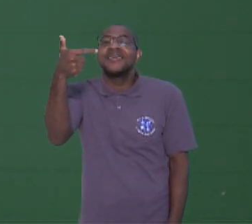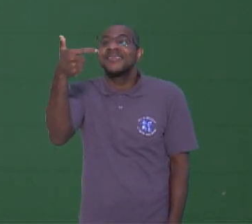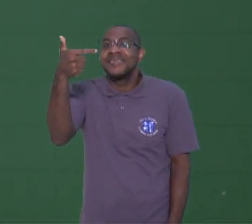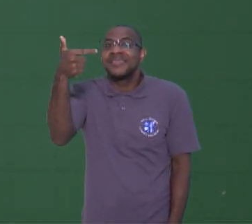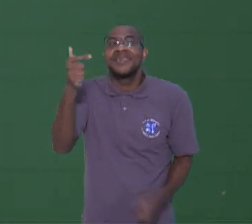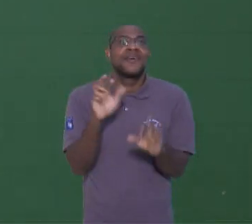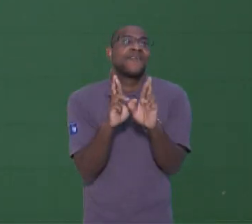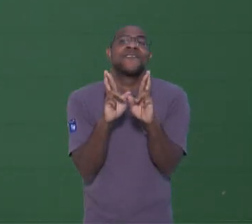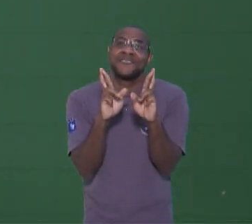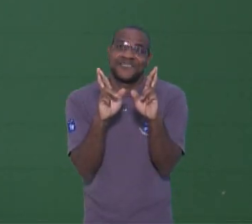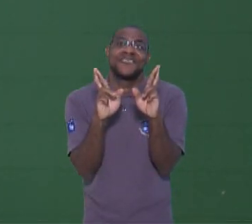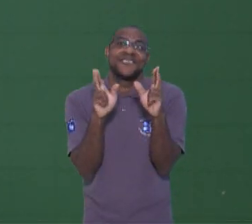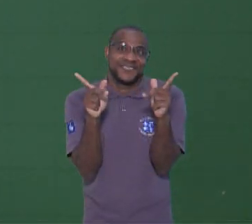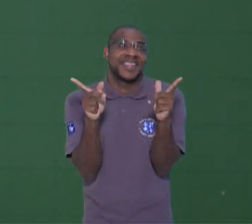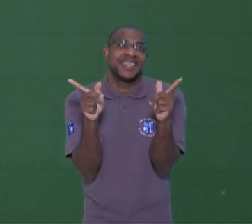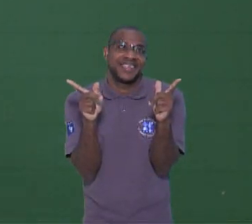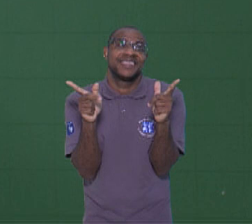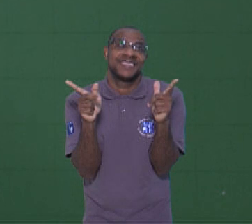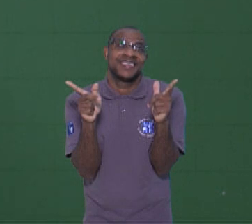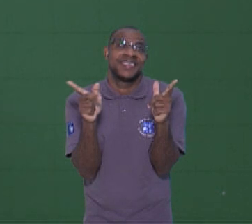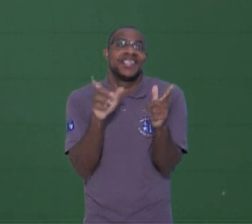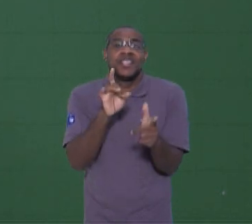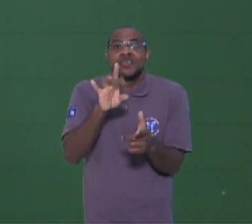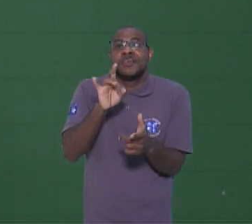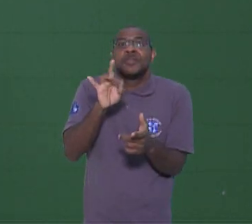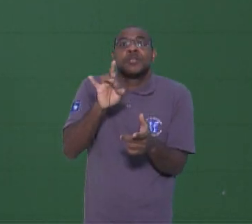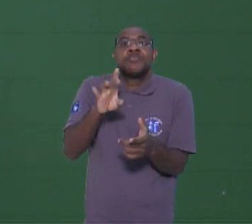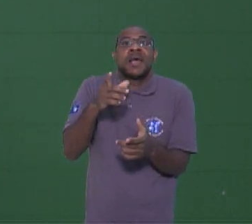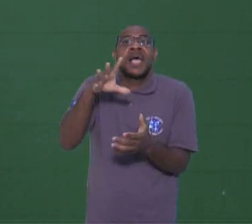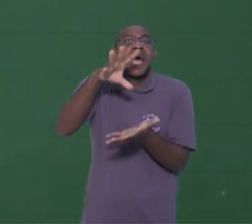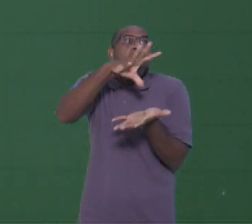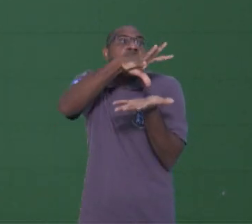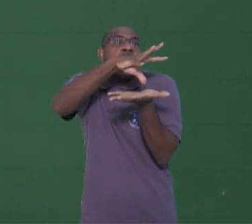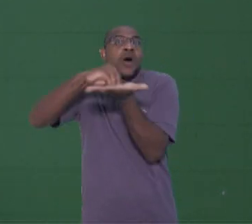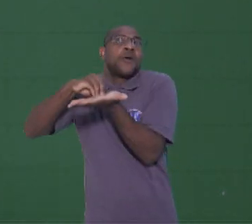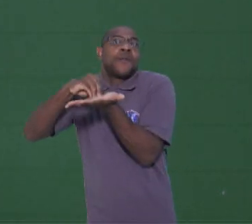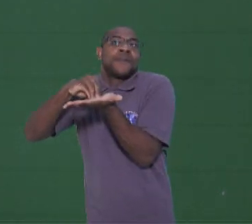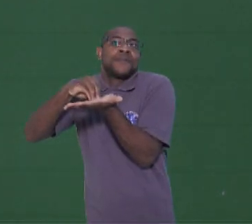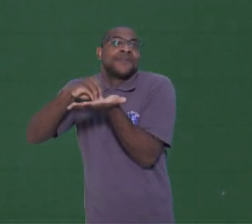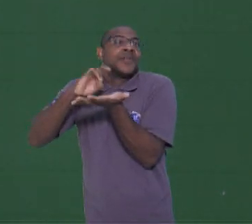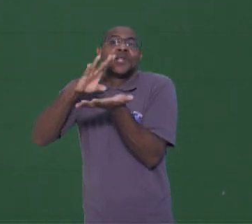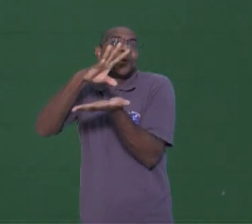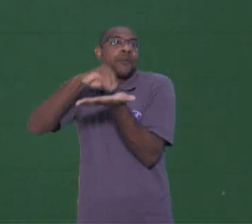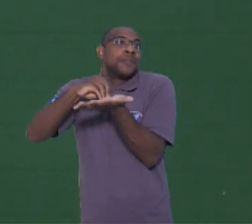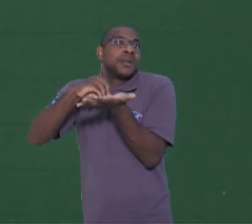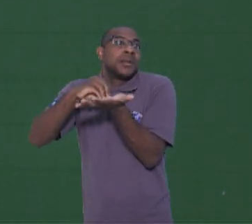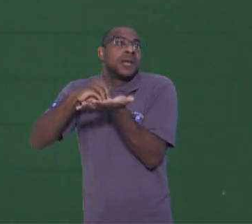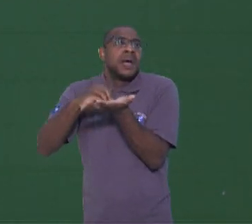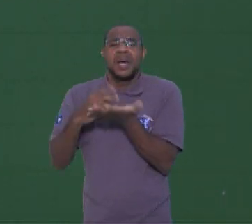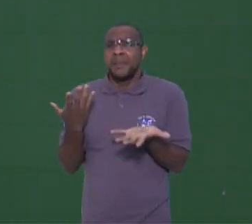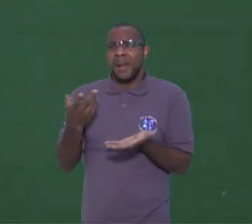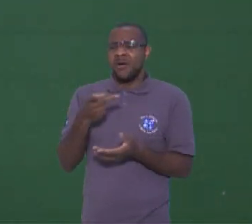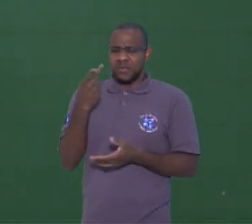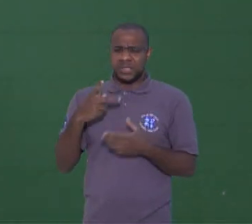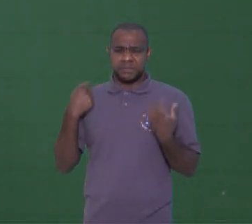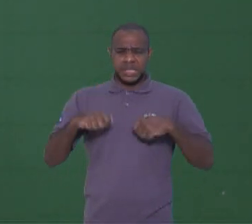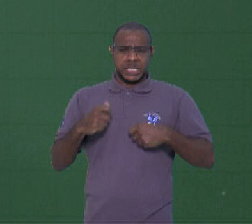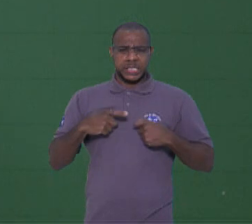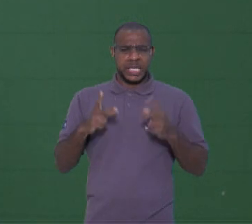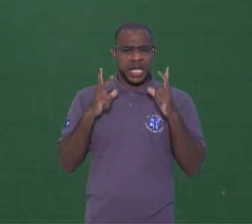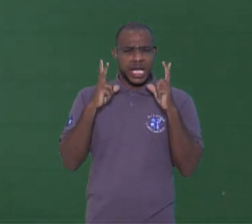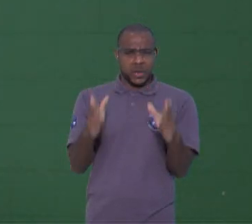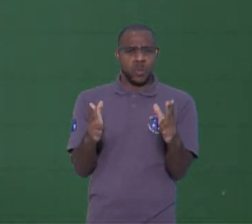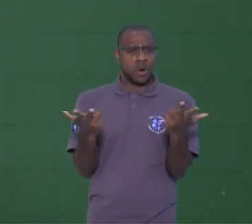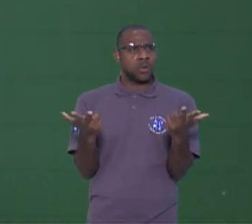consigo somar. Eu só vou, ok, repetir eles. Por quê? Mas, professor, você disse que tem que ter a mesma variável. De